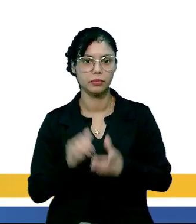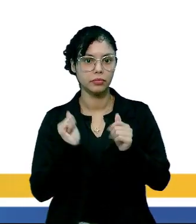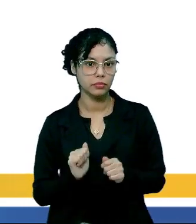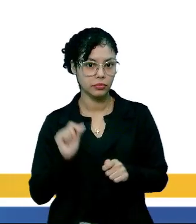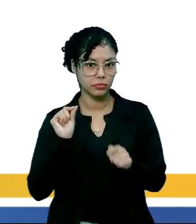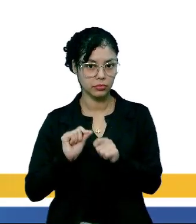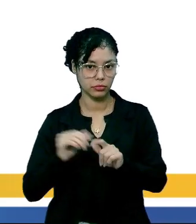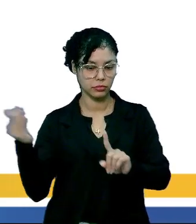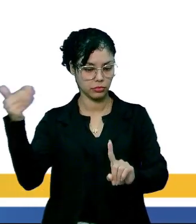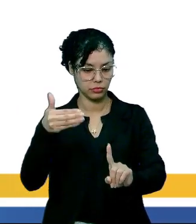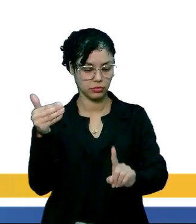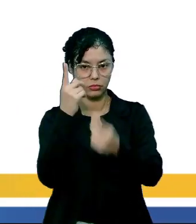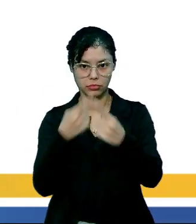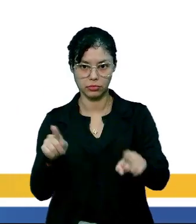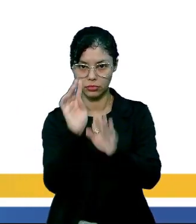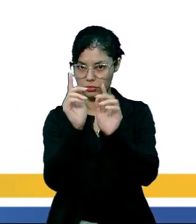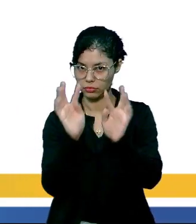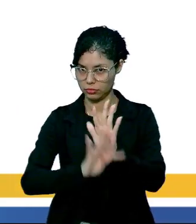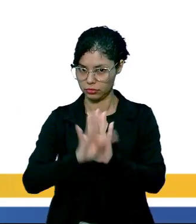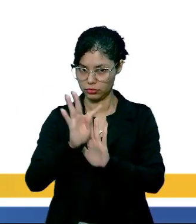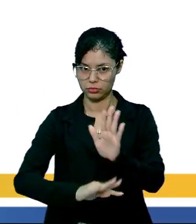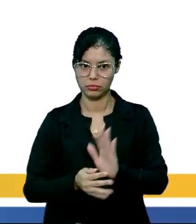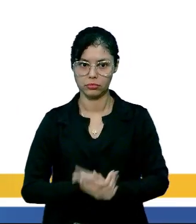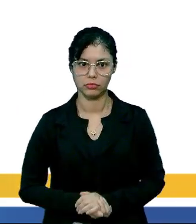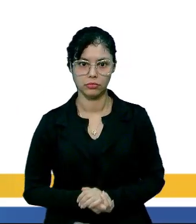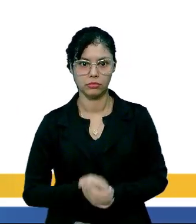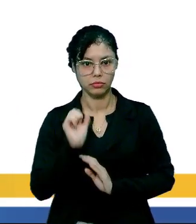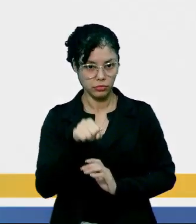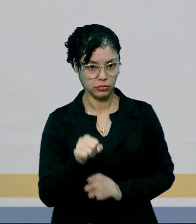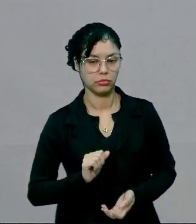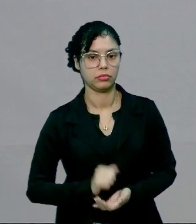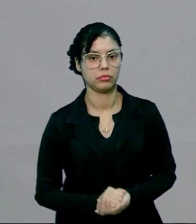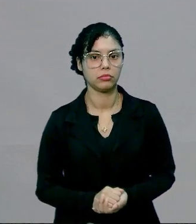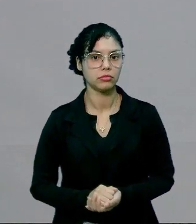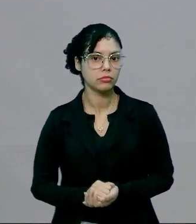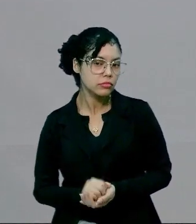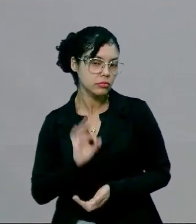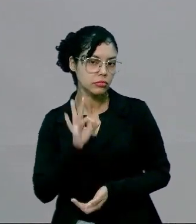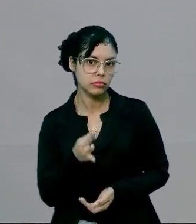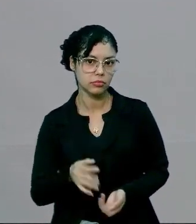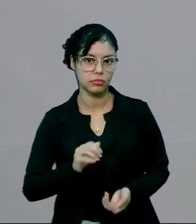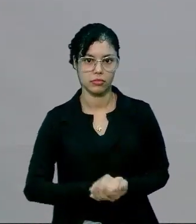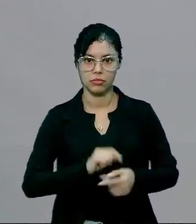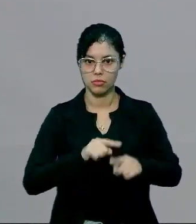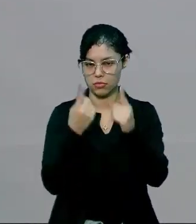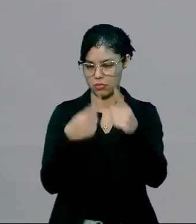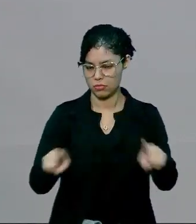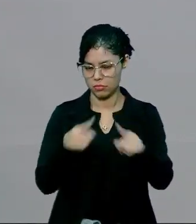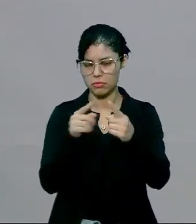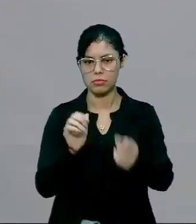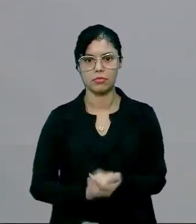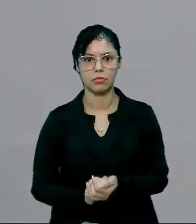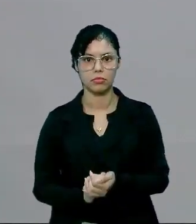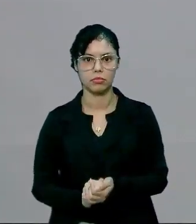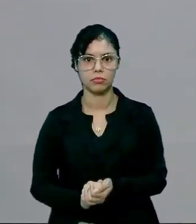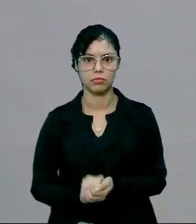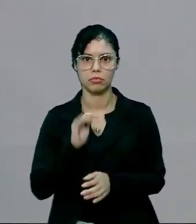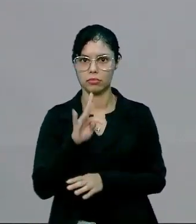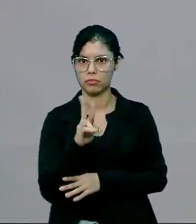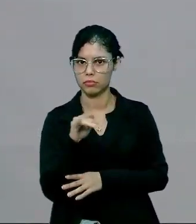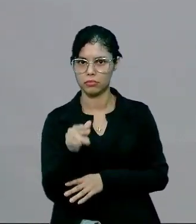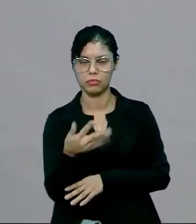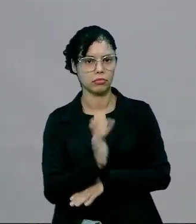Posso fazer referência a músicas no texto? Sim, com certeza. Músicas, séries da